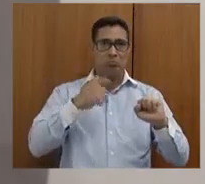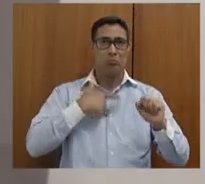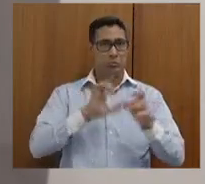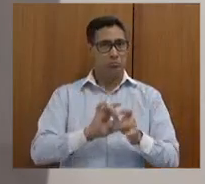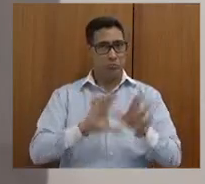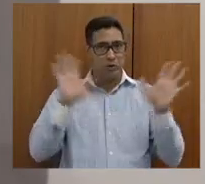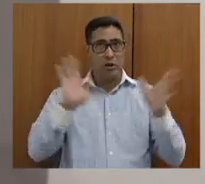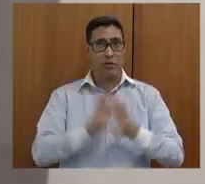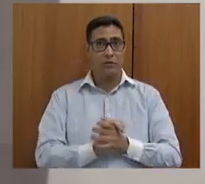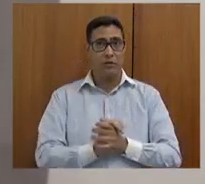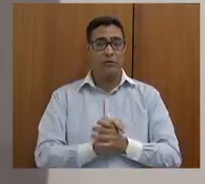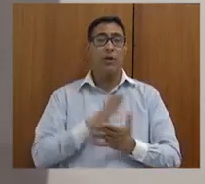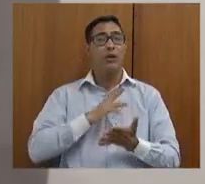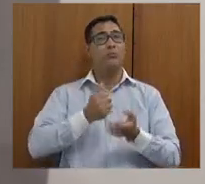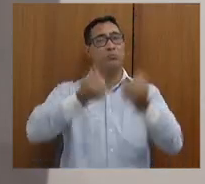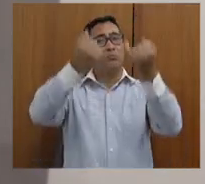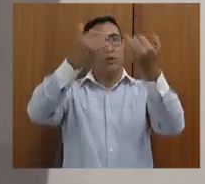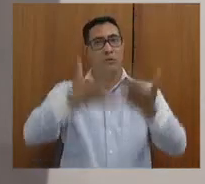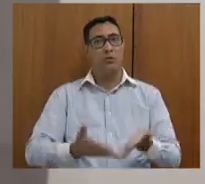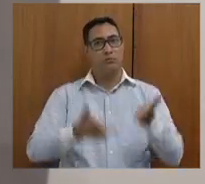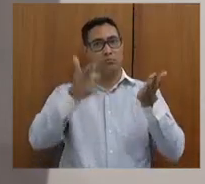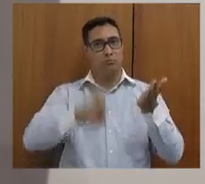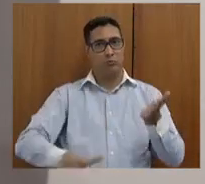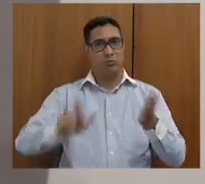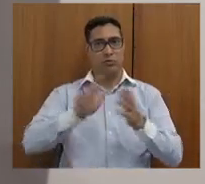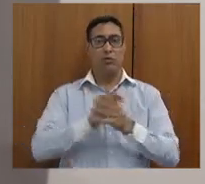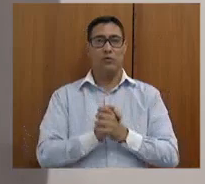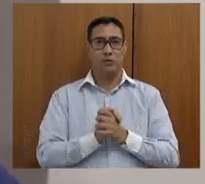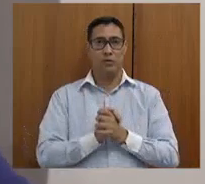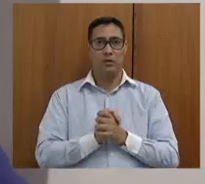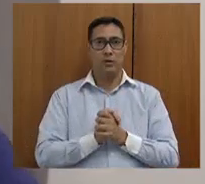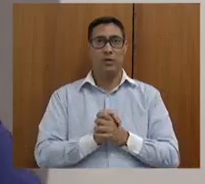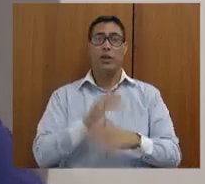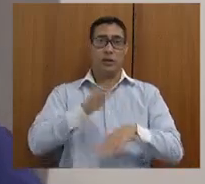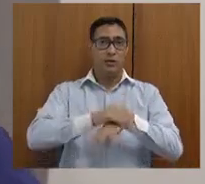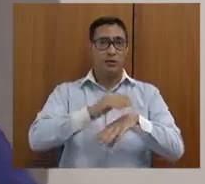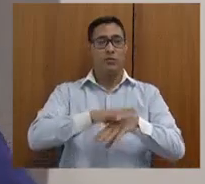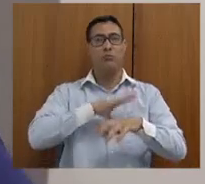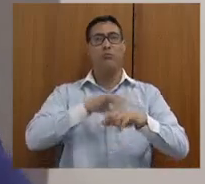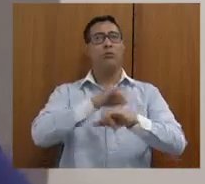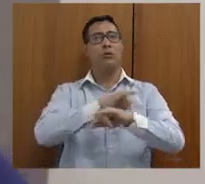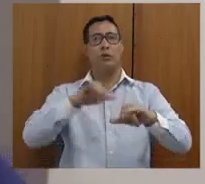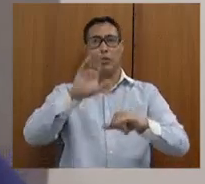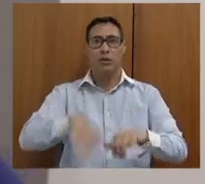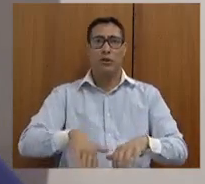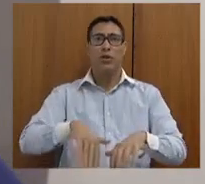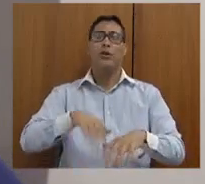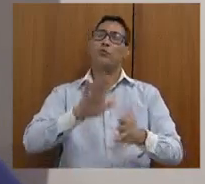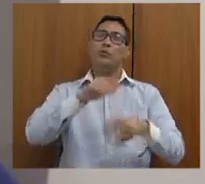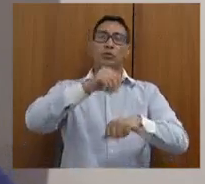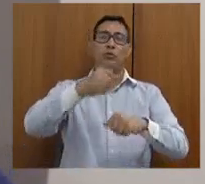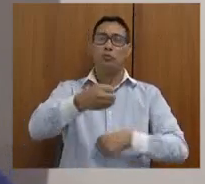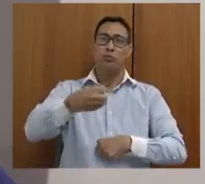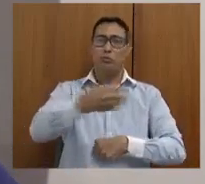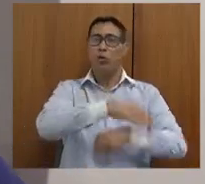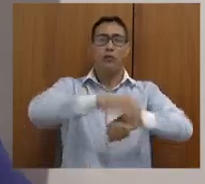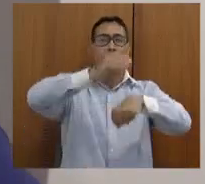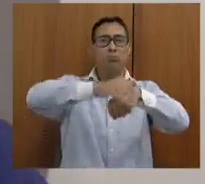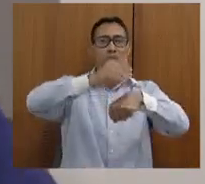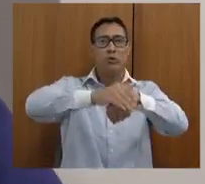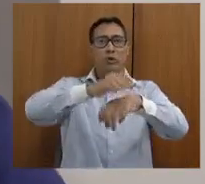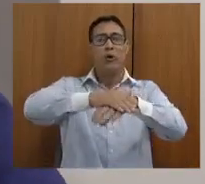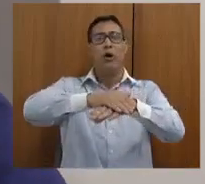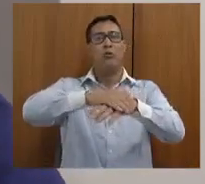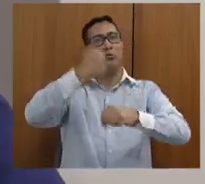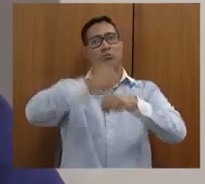permanecendo aqui a gente faz aqui o anúncio do nono mãos à obra né com